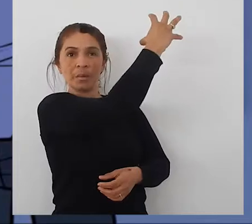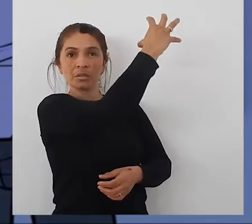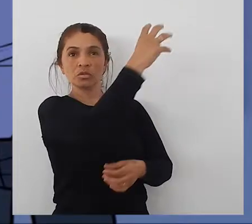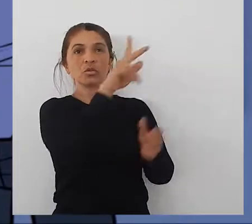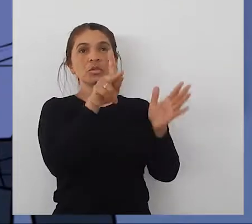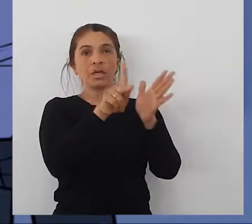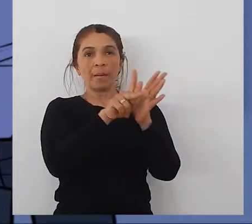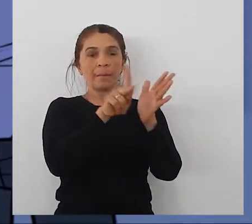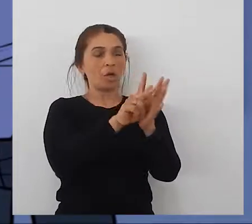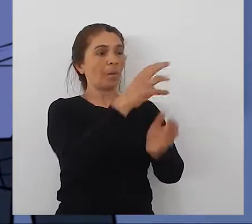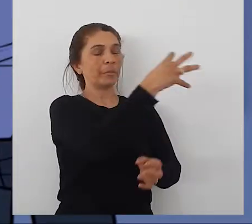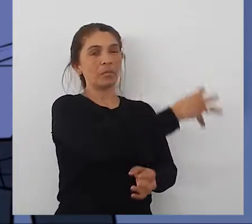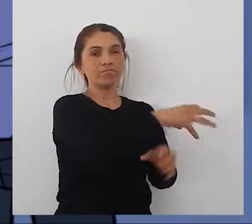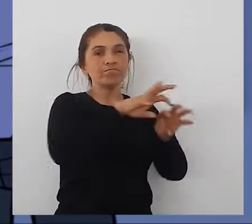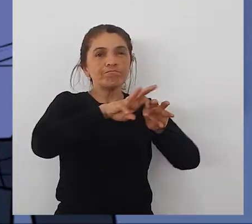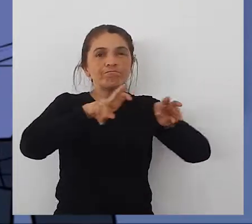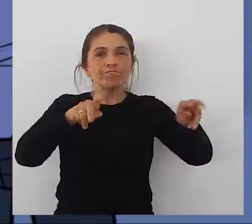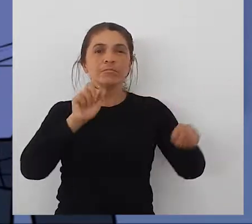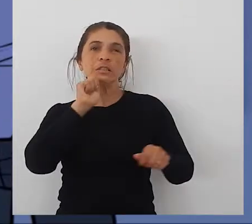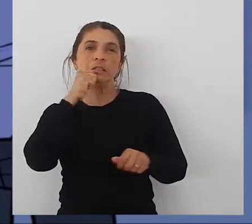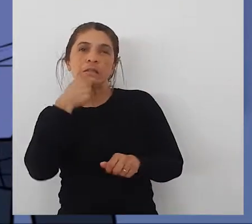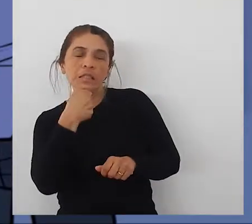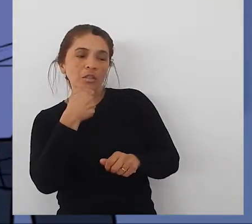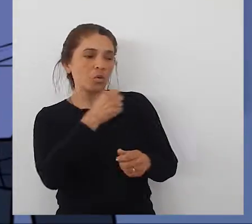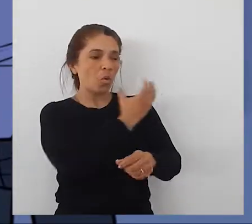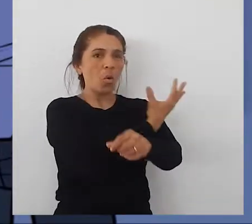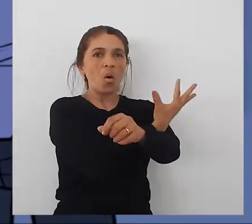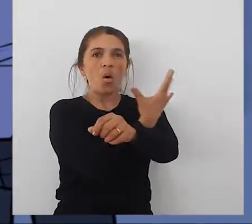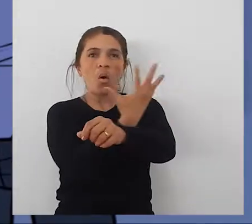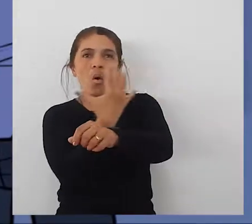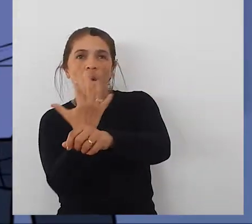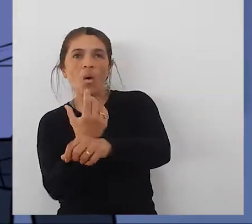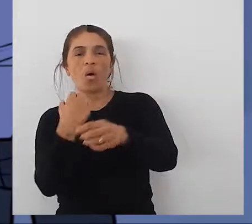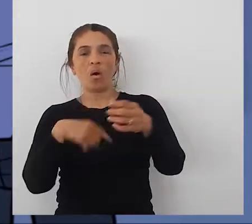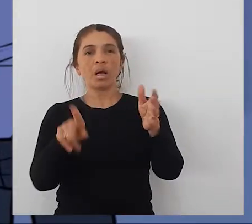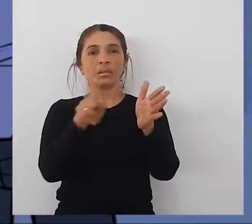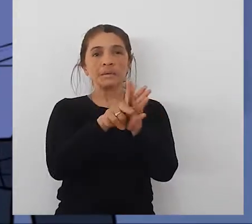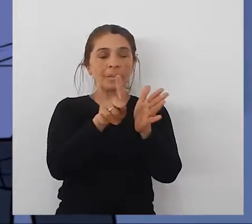Amazônia, Cerrado, Caatinga,